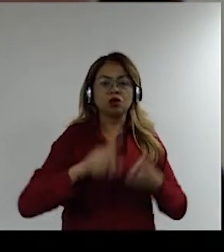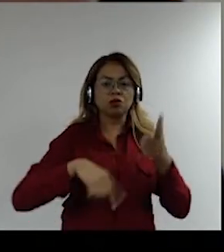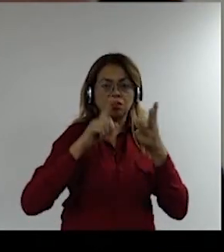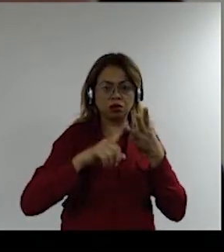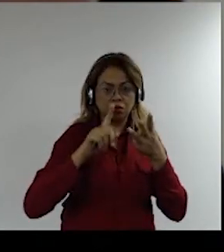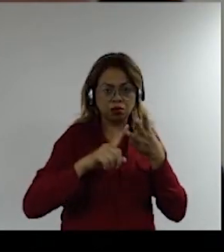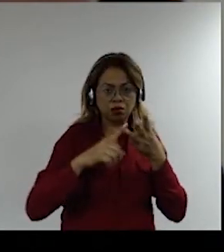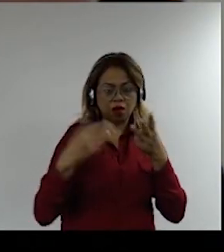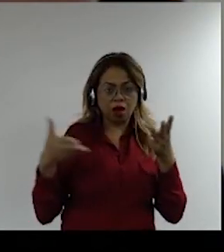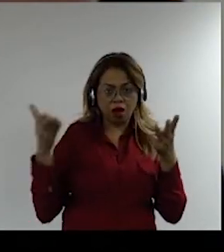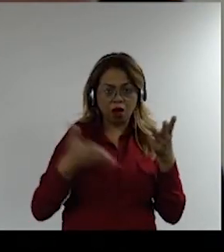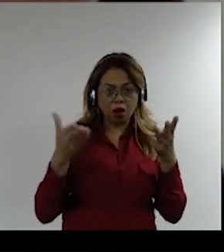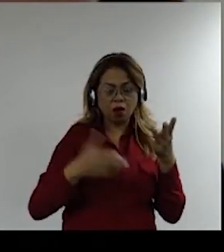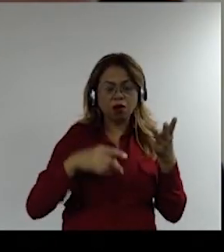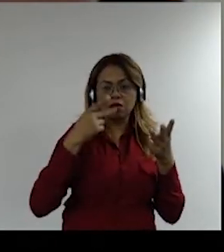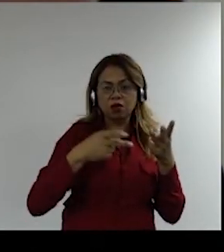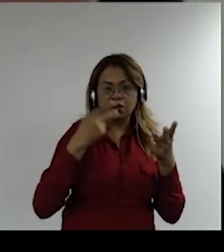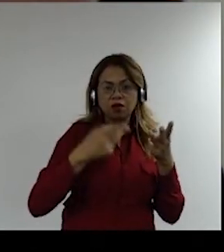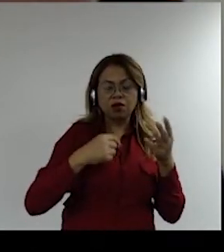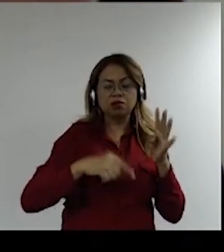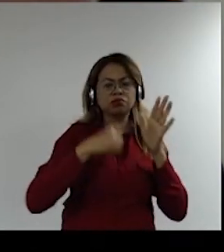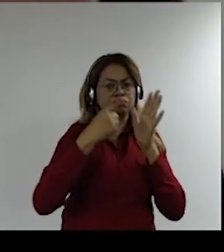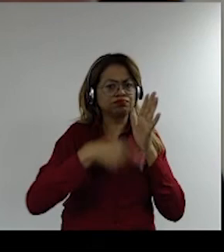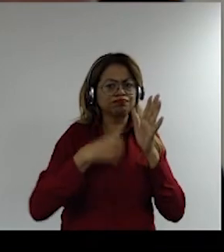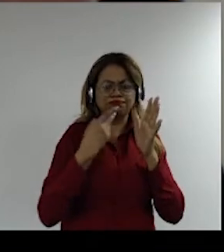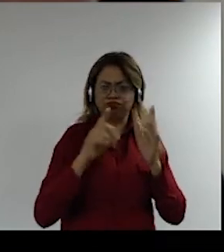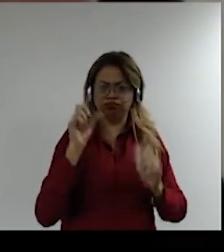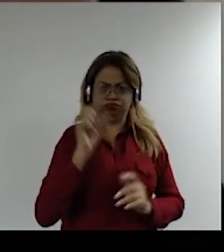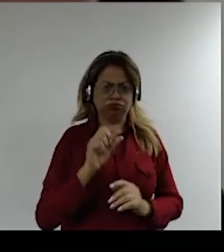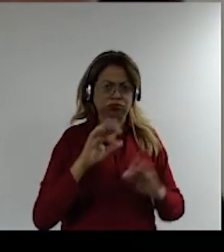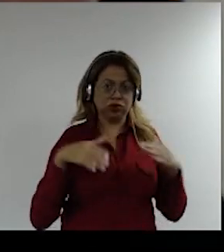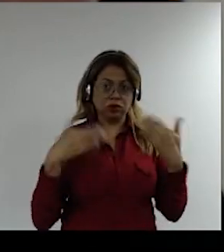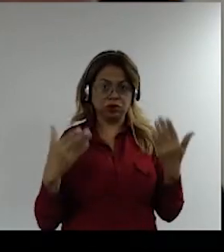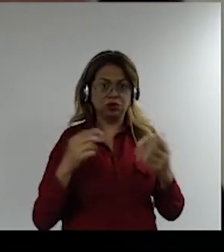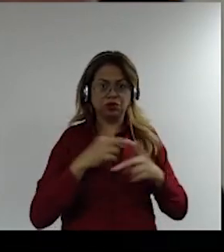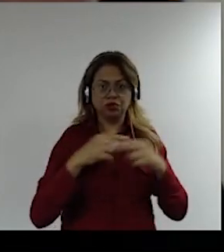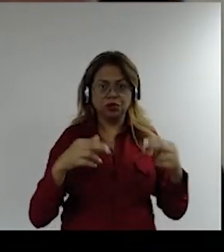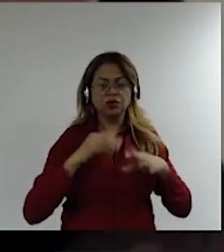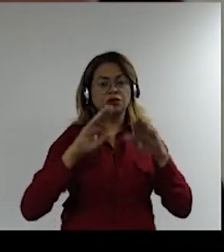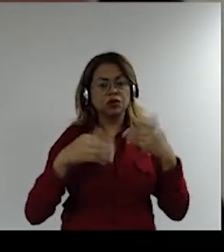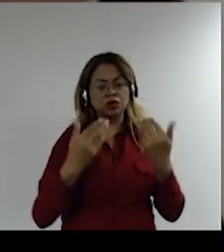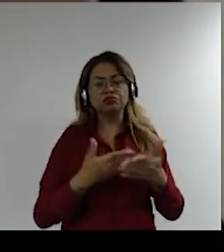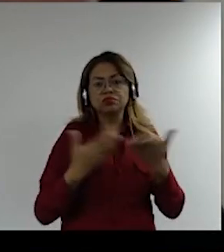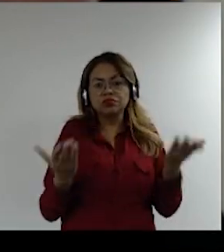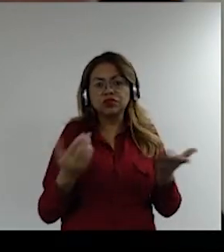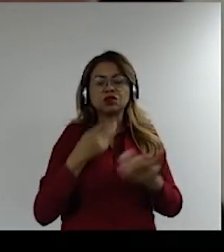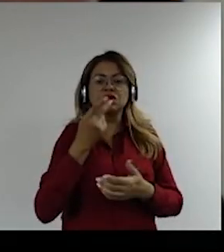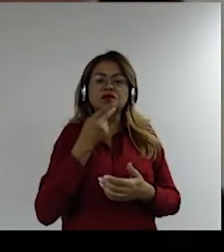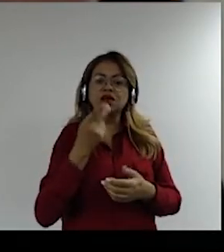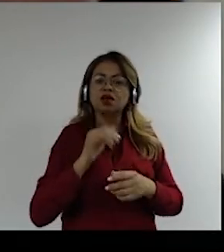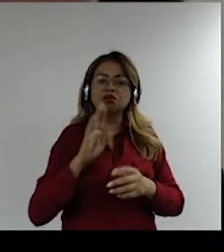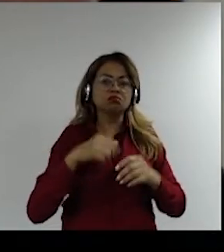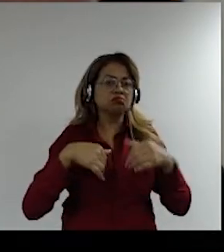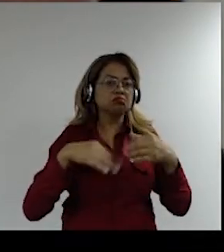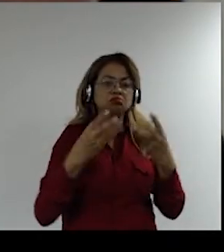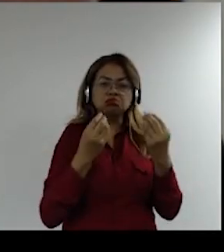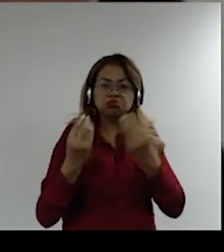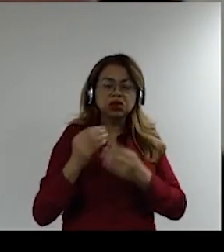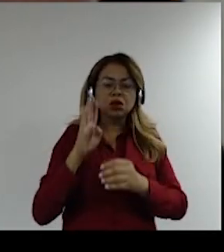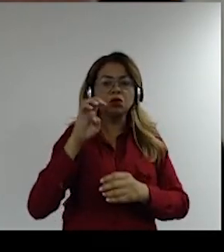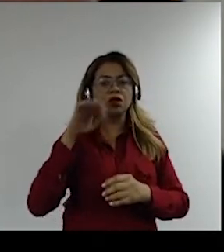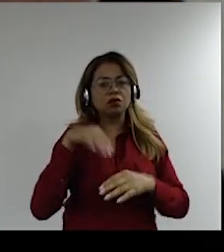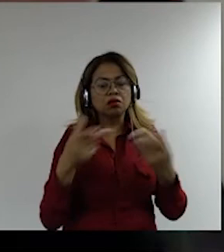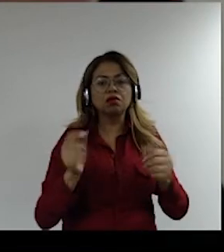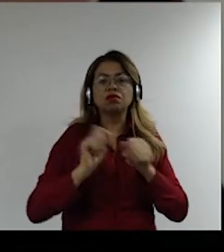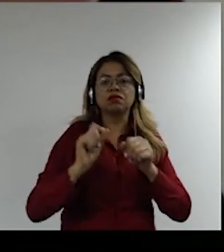terceiro expositor, ficou um pouco assim agora, abordaram tão bem e